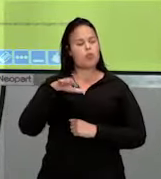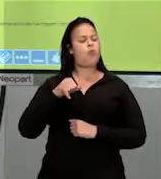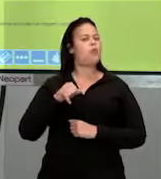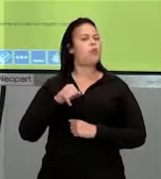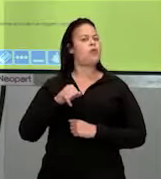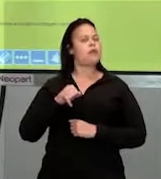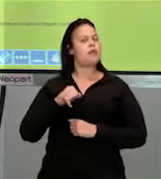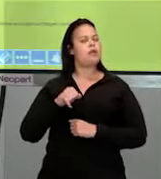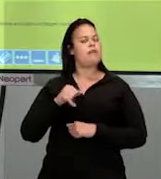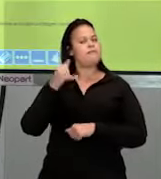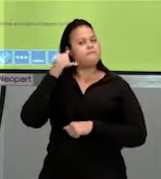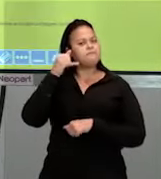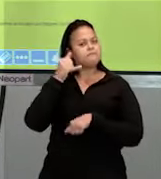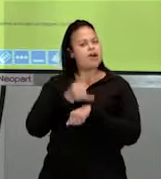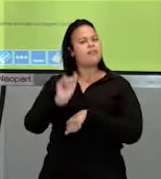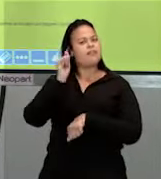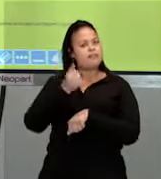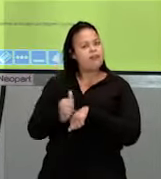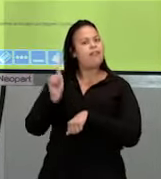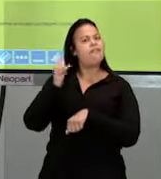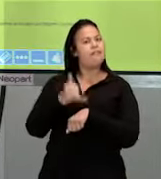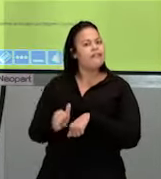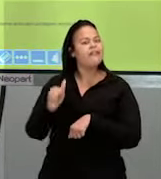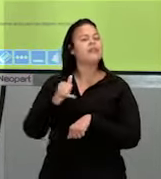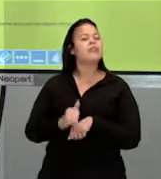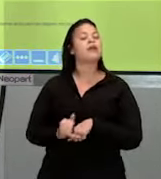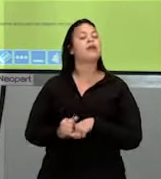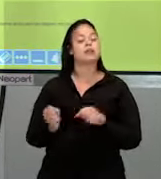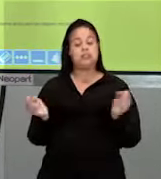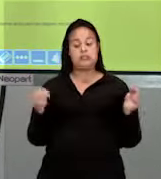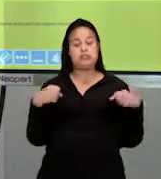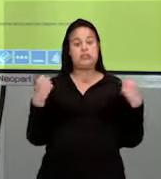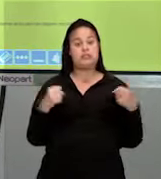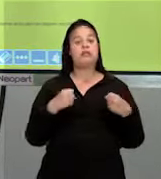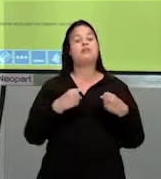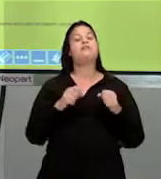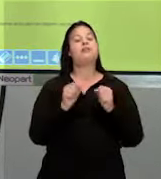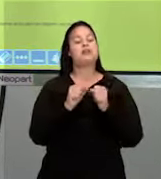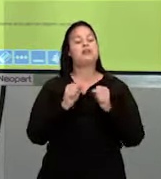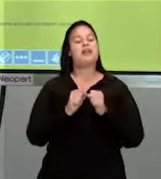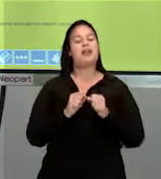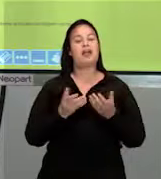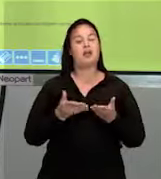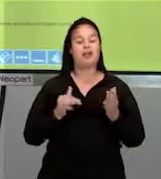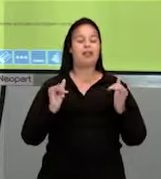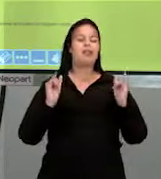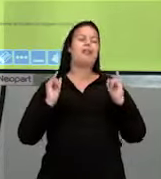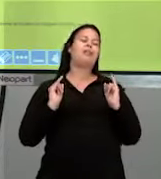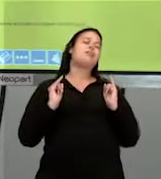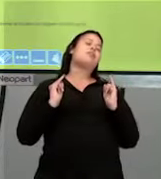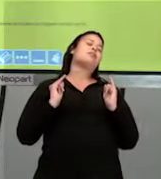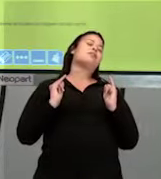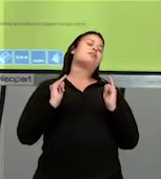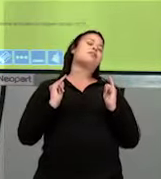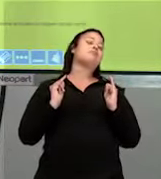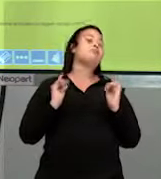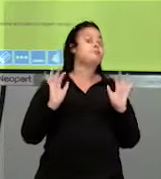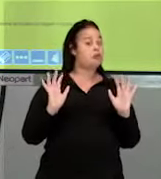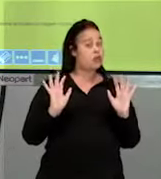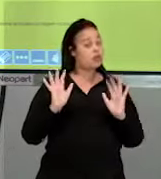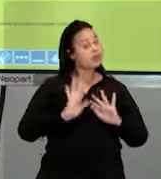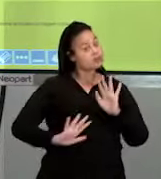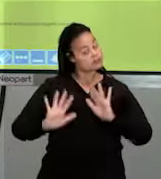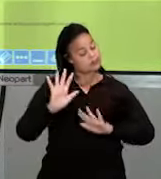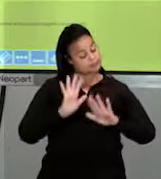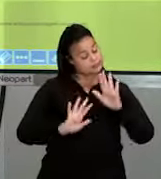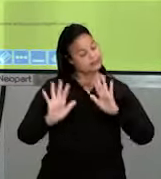Porque fazer o exercício físico correto é importante e não ser sedentário mais ainda. Então, cuidar